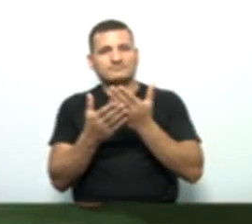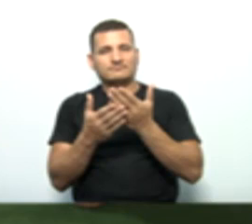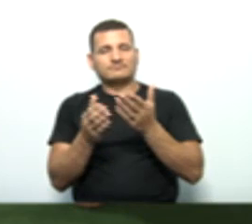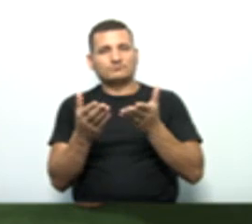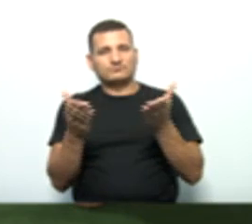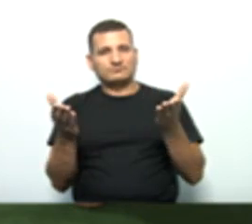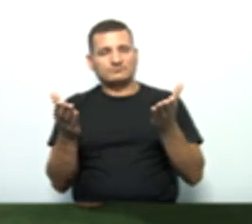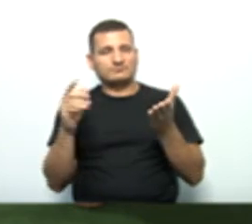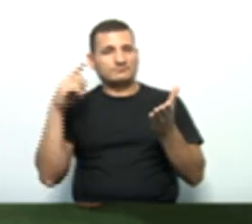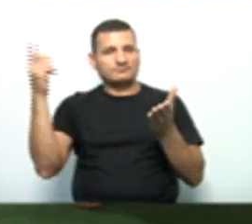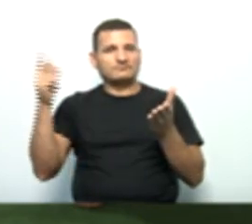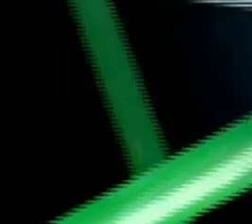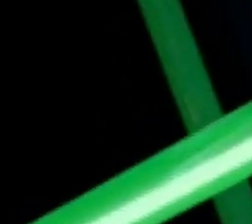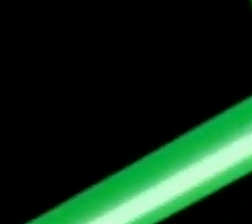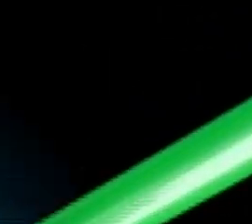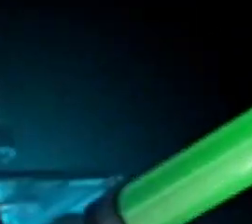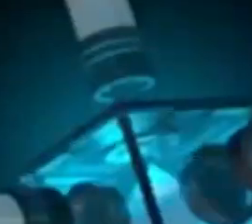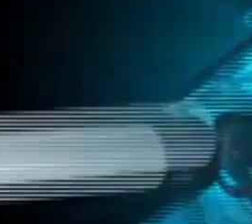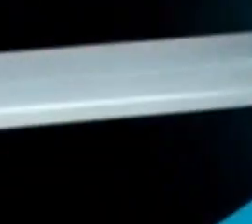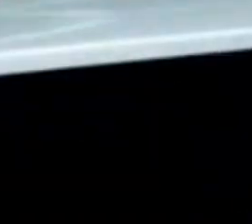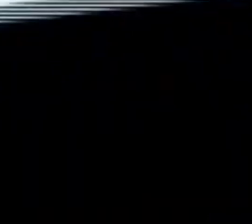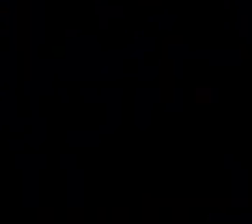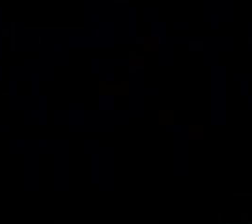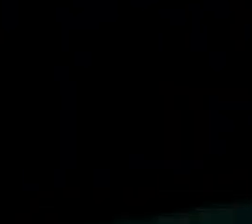vocês. Até semana que vem. Valeu!